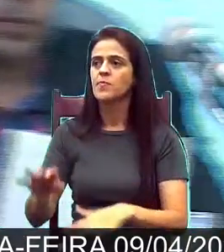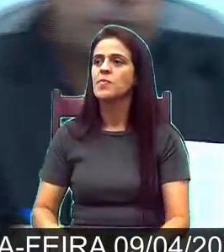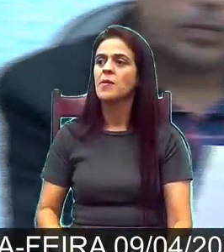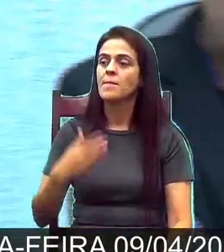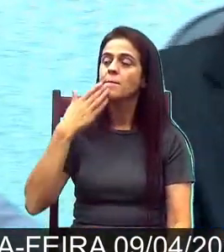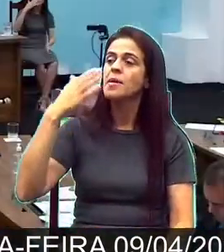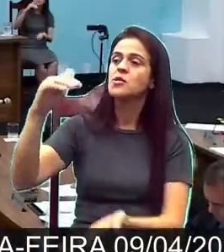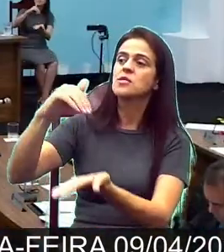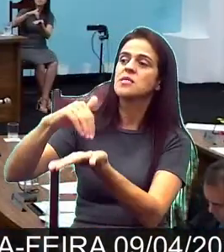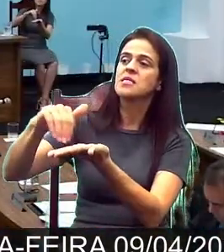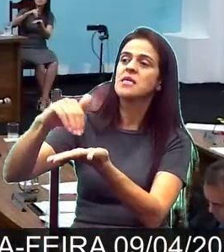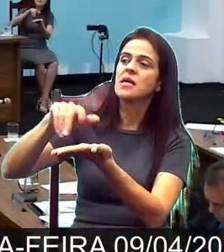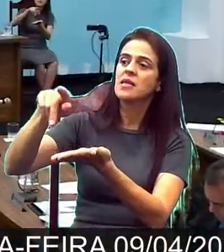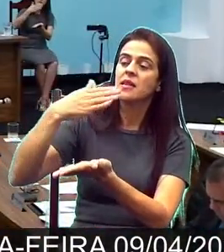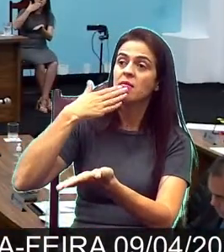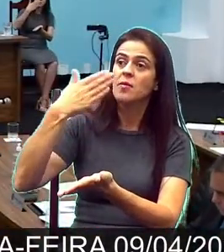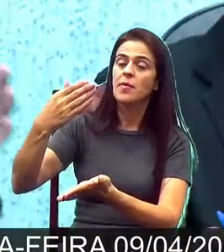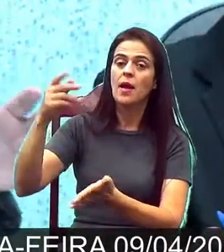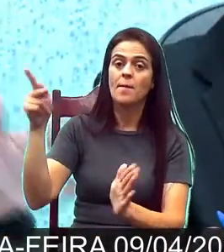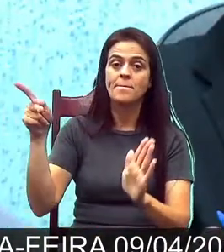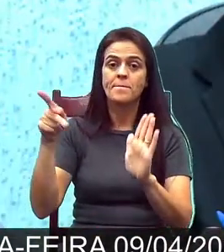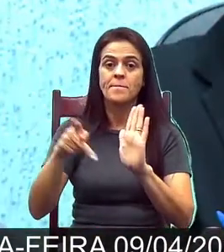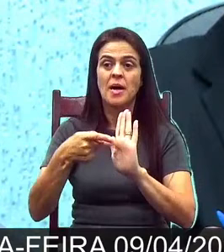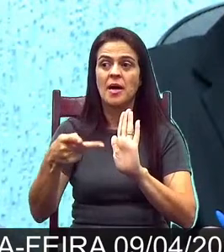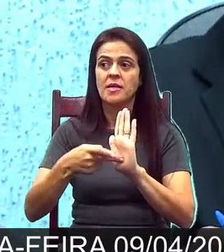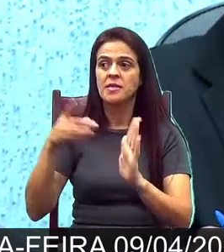para a emissão do...